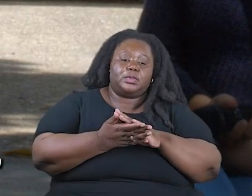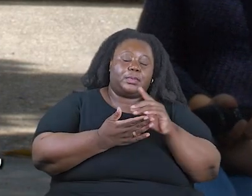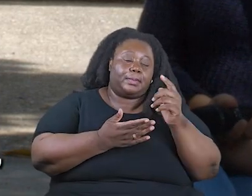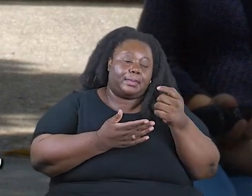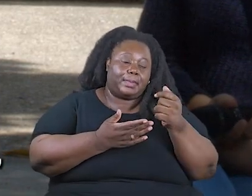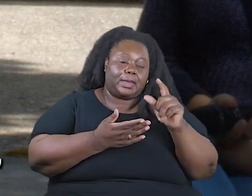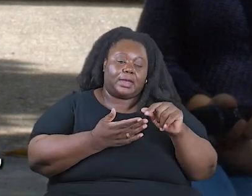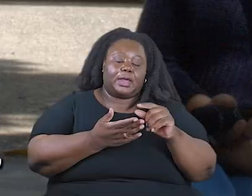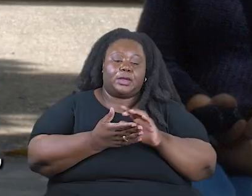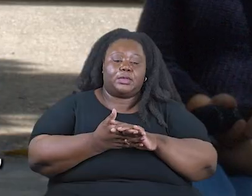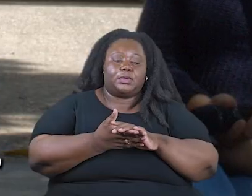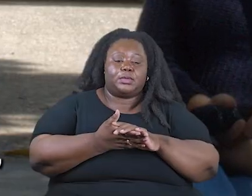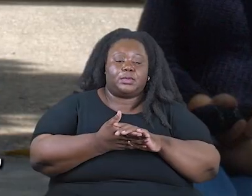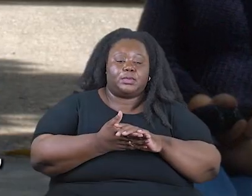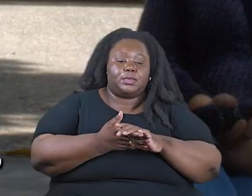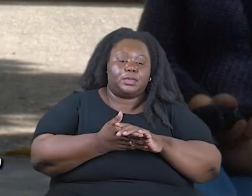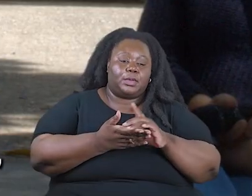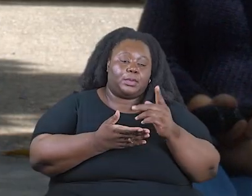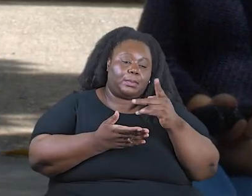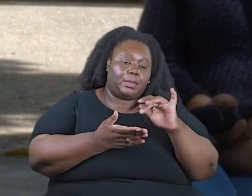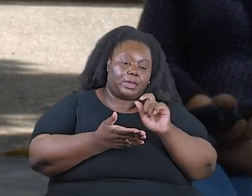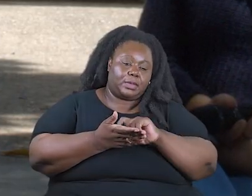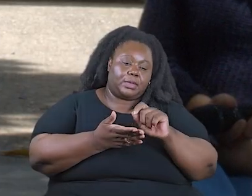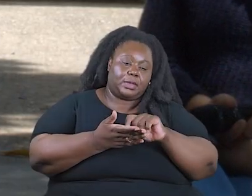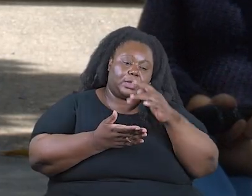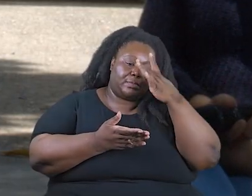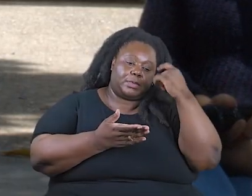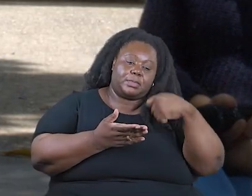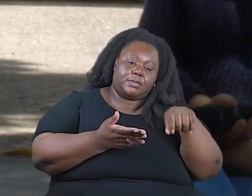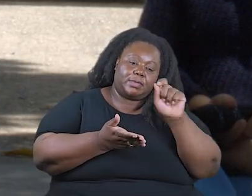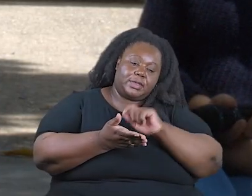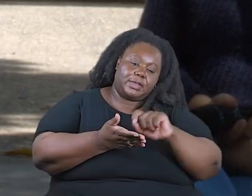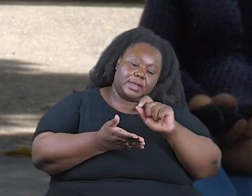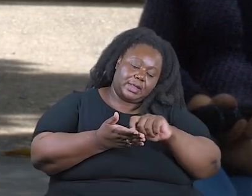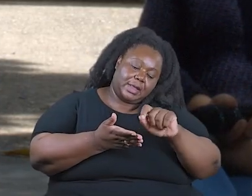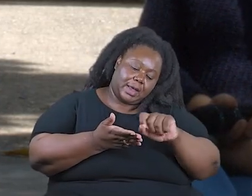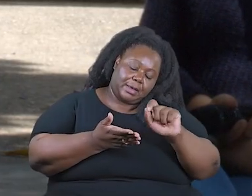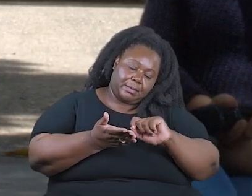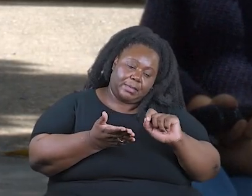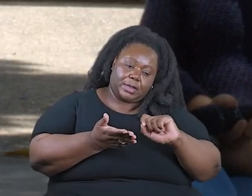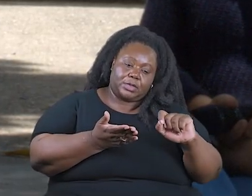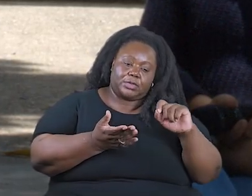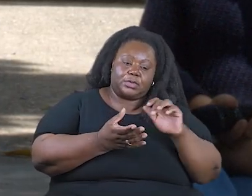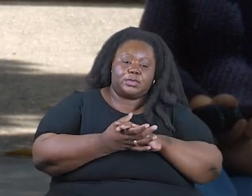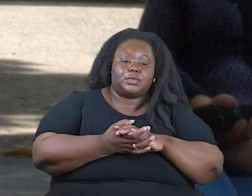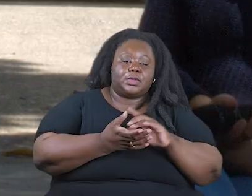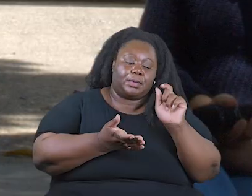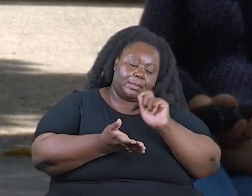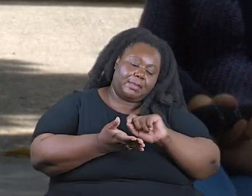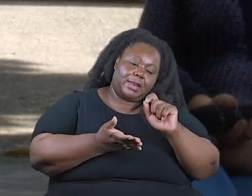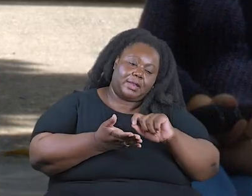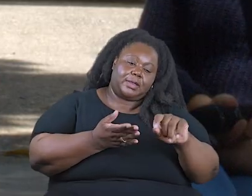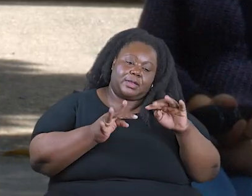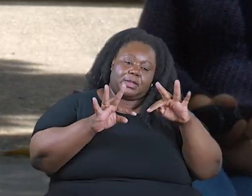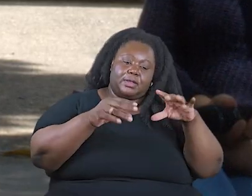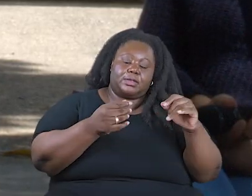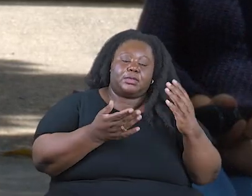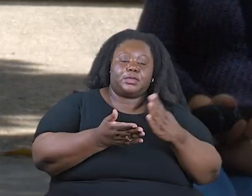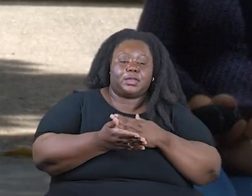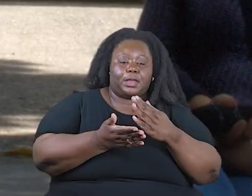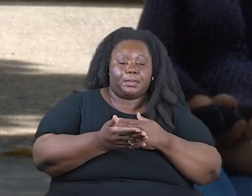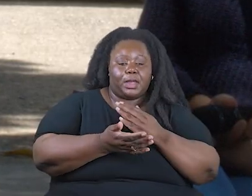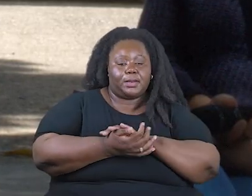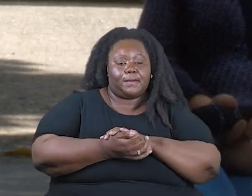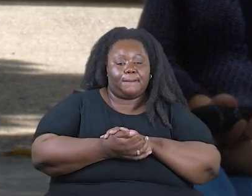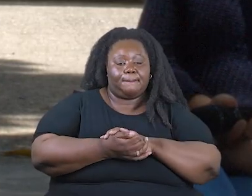formato pequeno, com páginas com pauta, e as pessoas tinham que escrever com caneta para preencher todas as